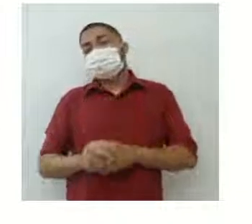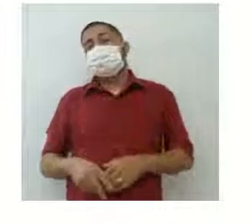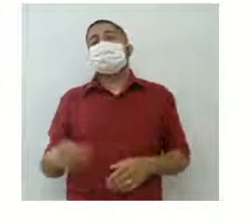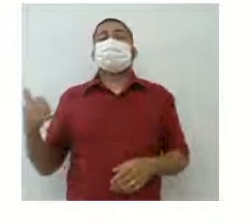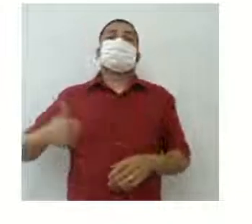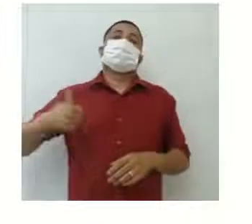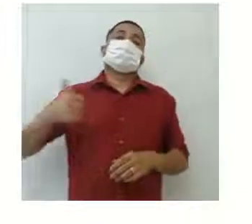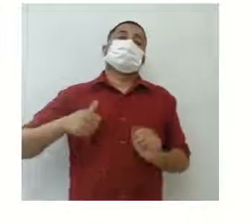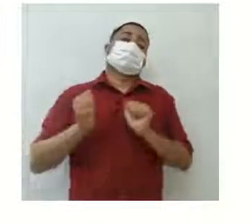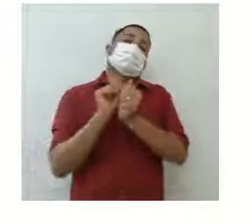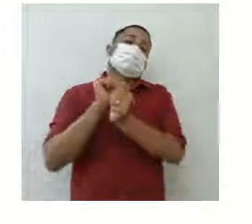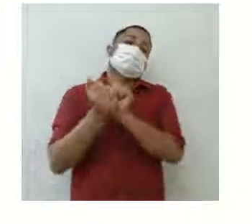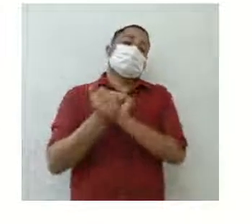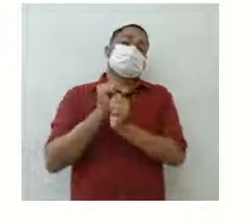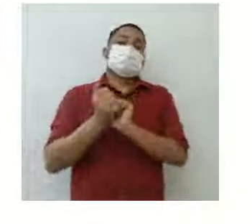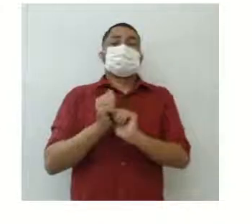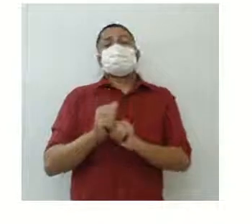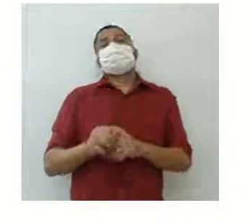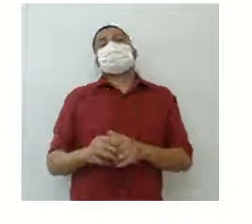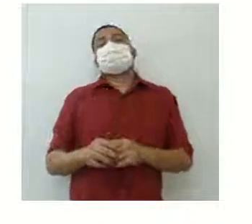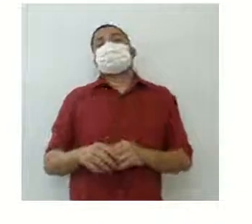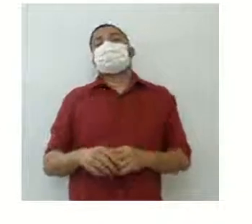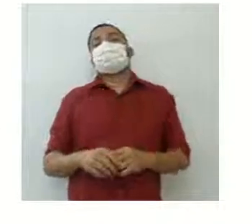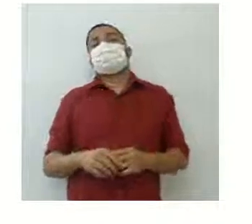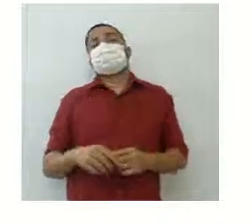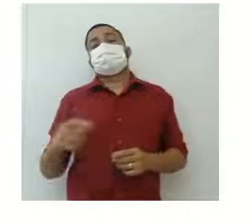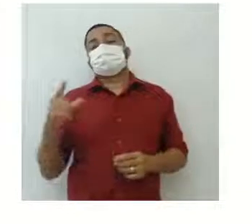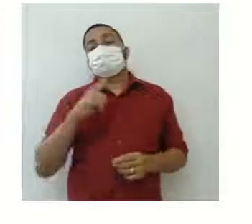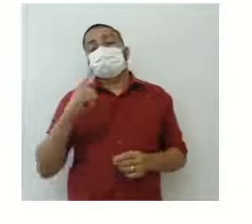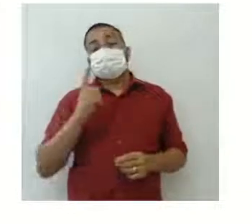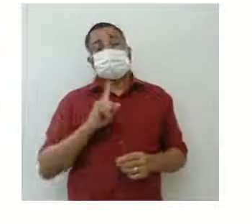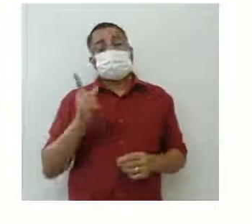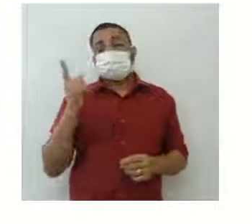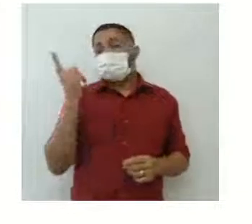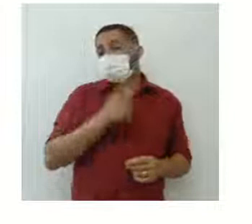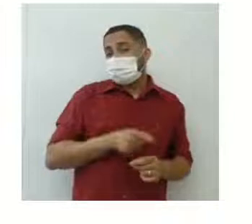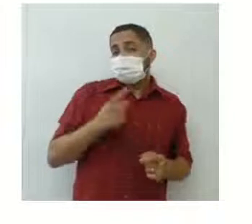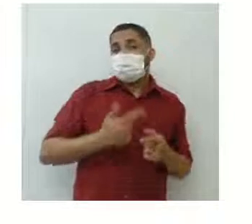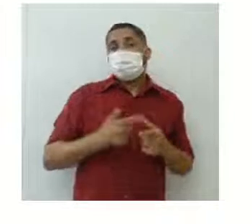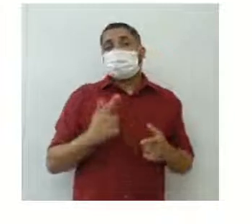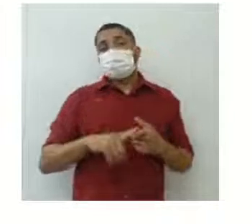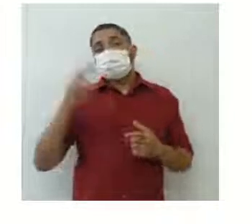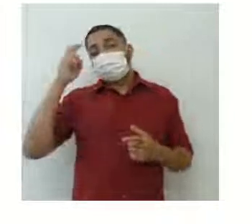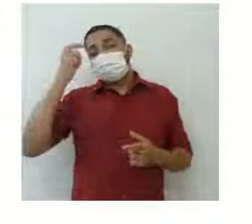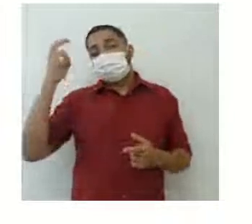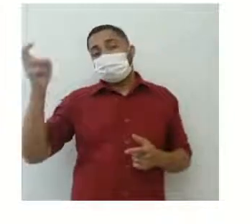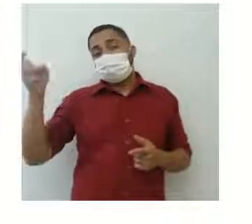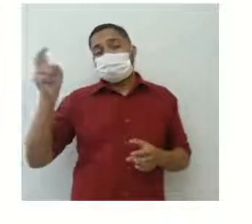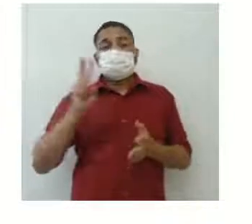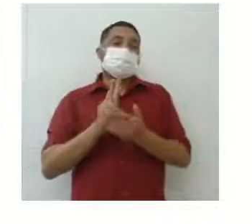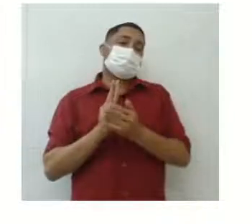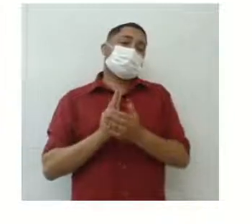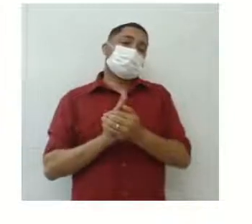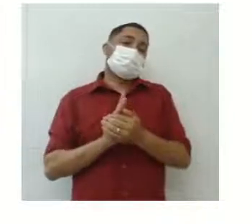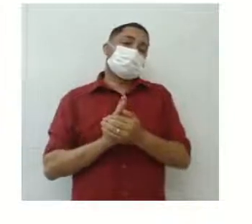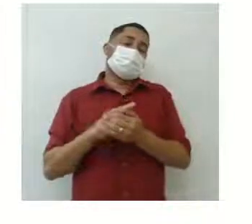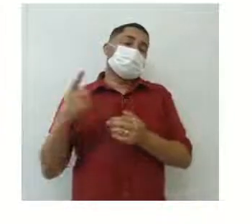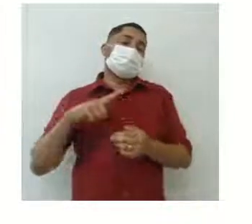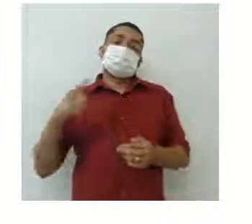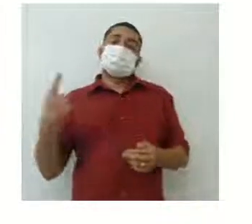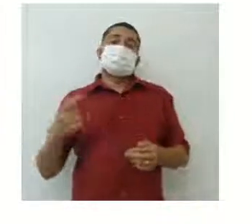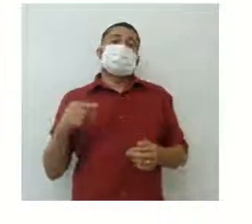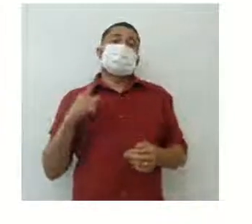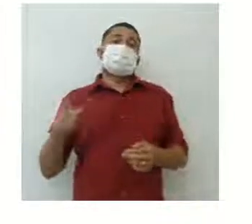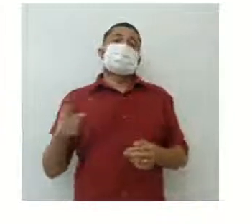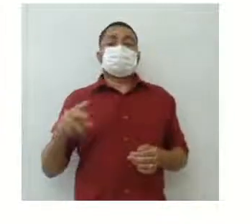a escravidão indígena na lavoura brasileira não teve muito sucesso devido à cultura do índio, né? Então, o índio não tinha essa